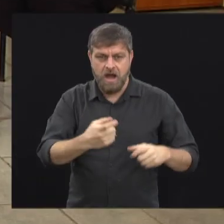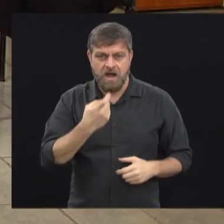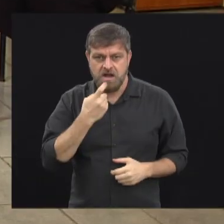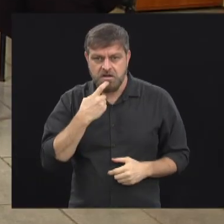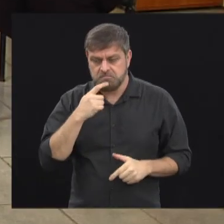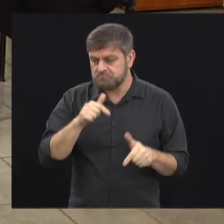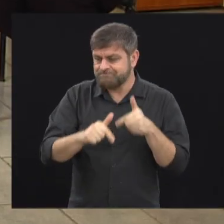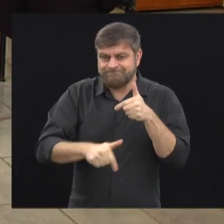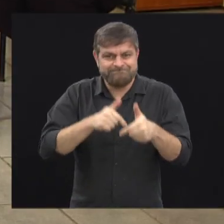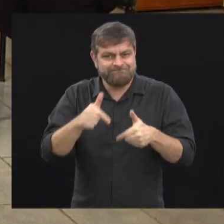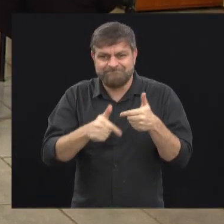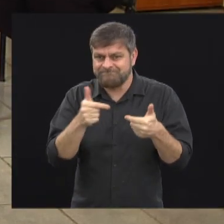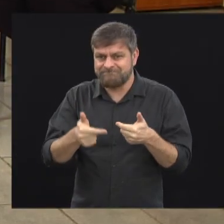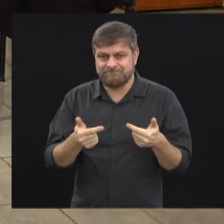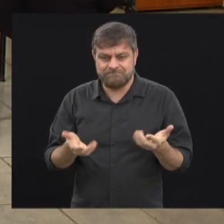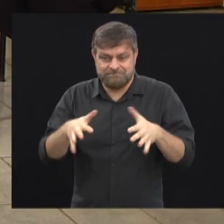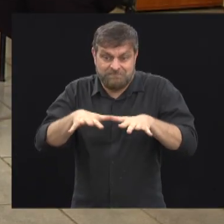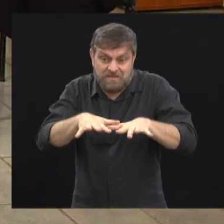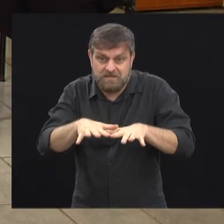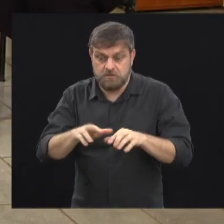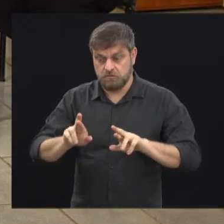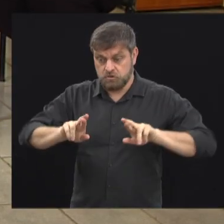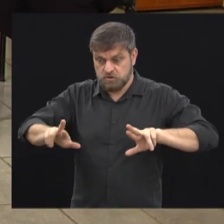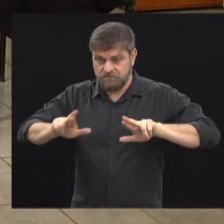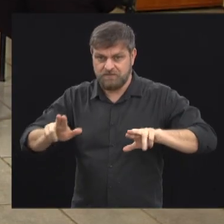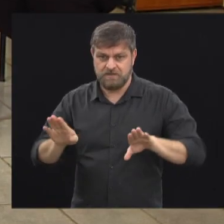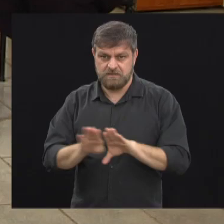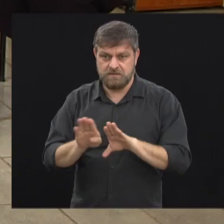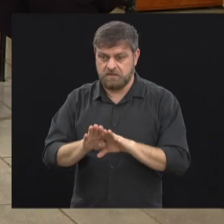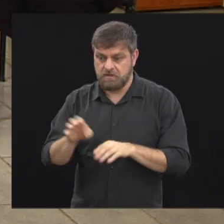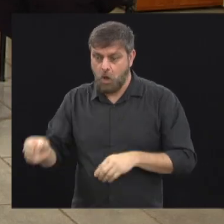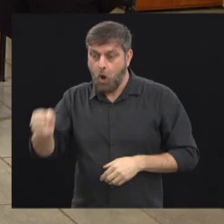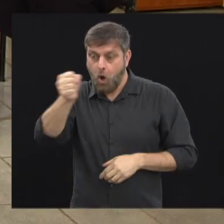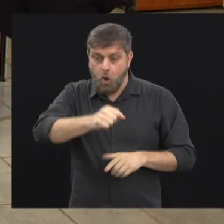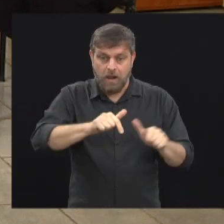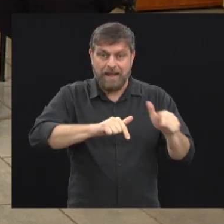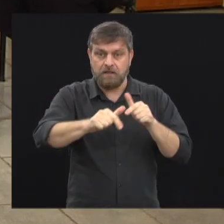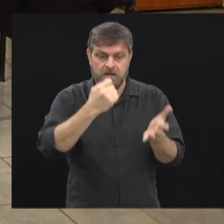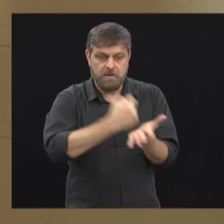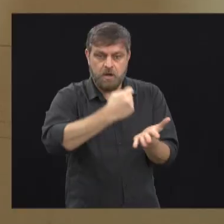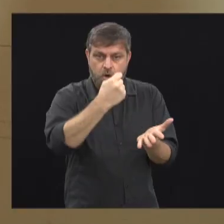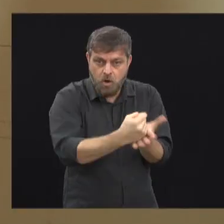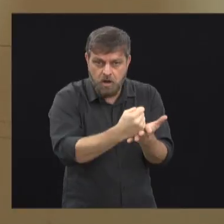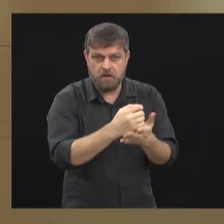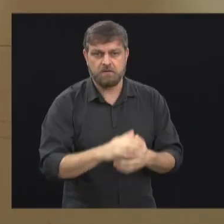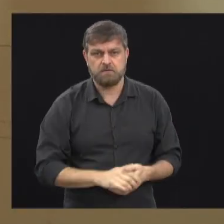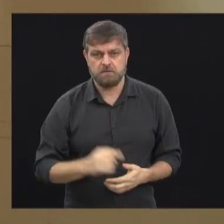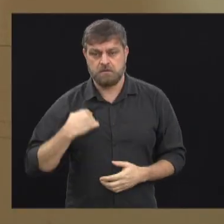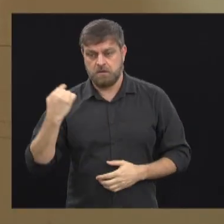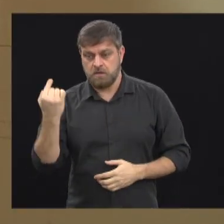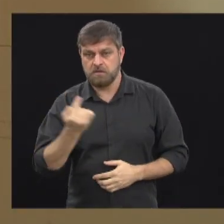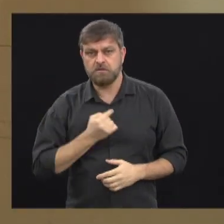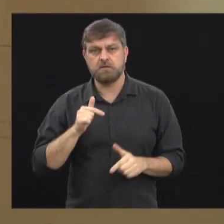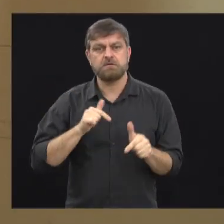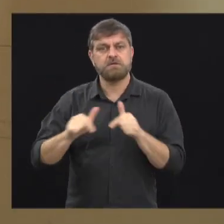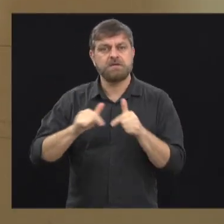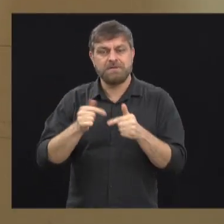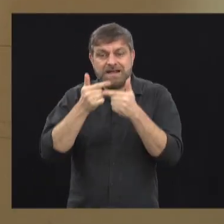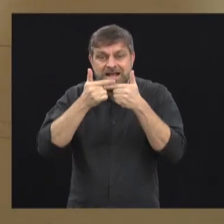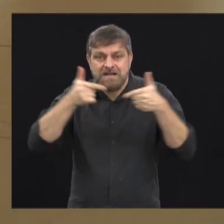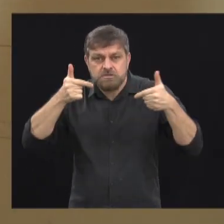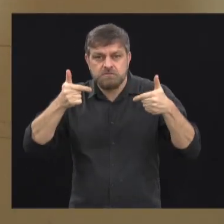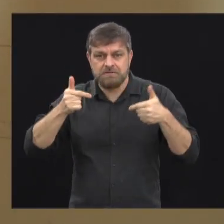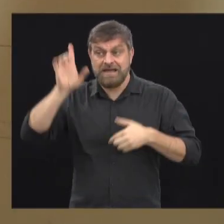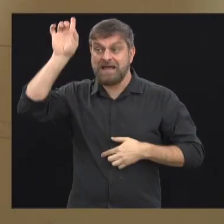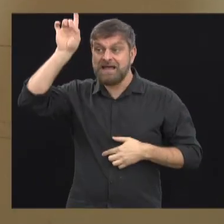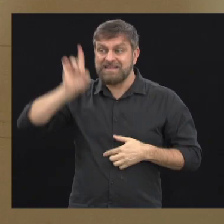não trabalham da forma que nós trabalhamos ou não fazem a colocação no mercado de trabalho. E nós trabalhamos, a Sorri trabalha com todas